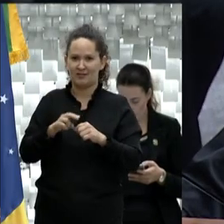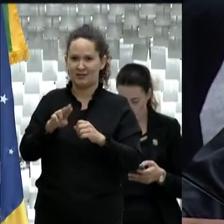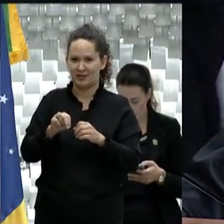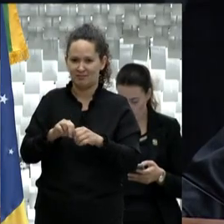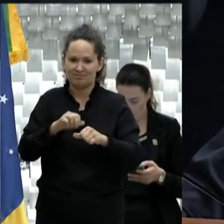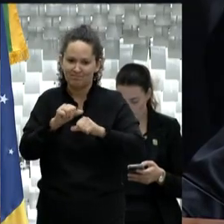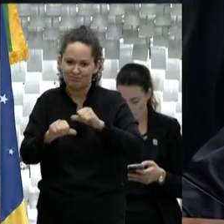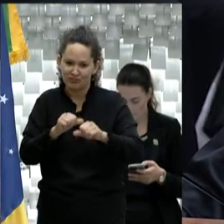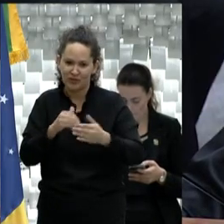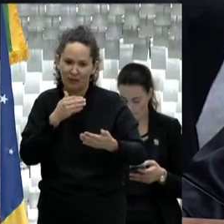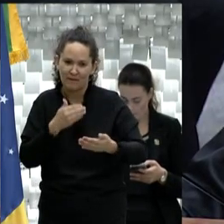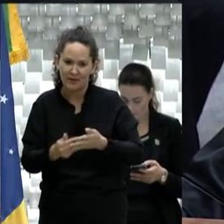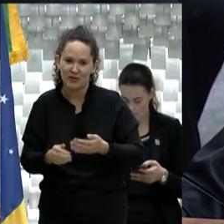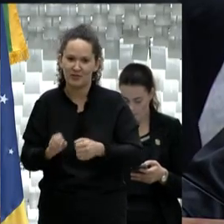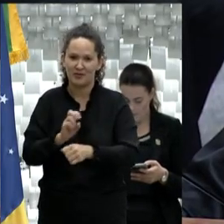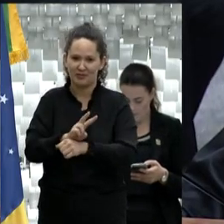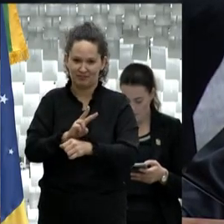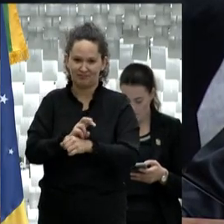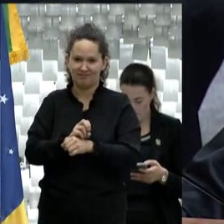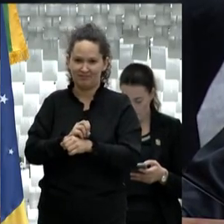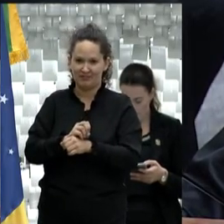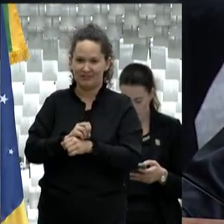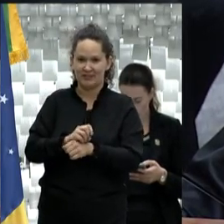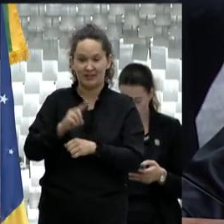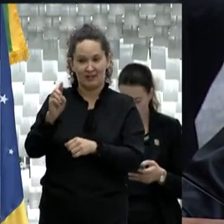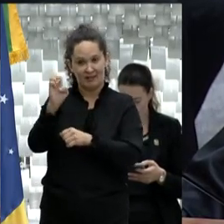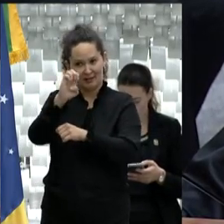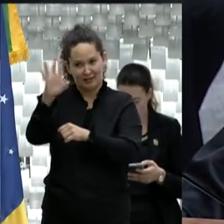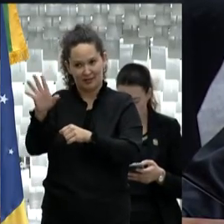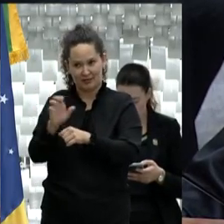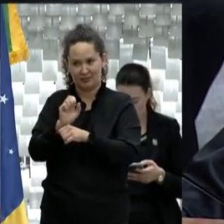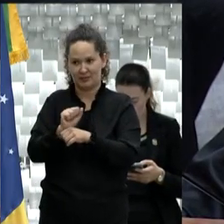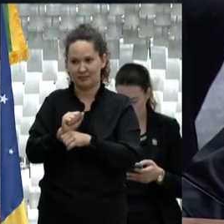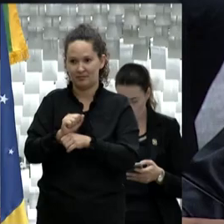do regime comunista na Eurásia.